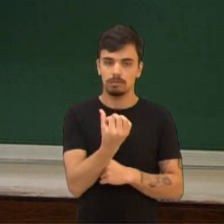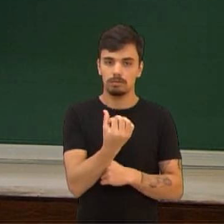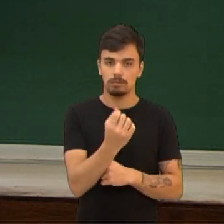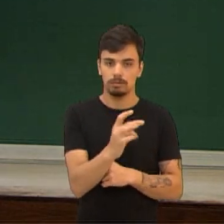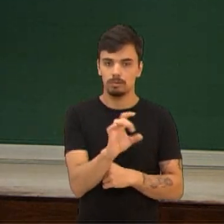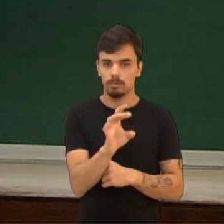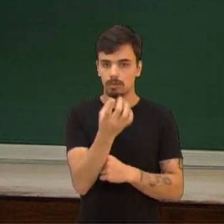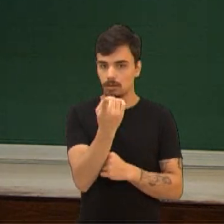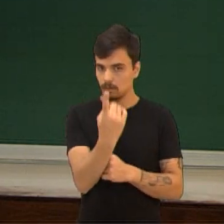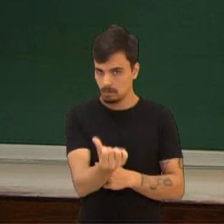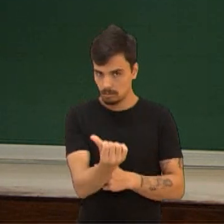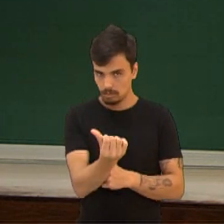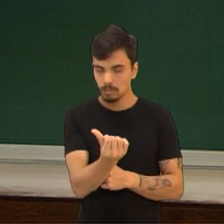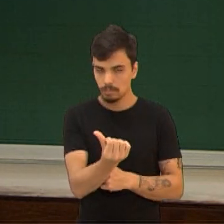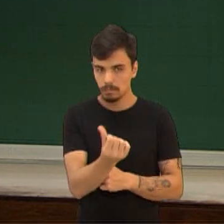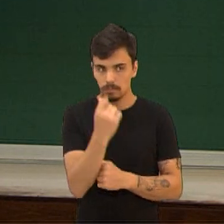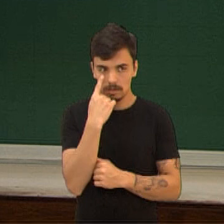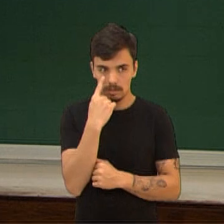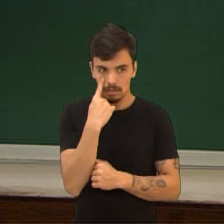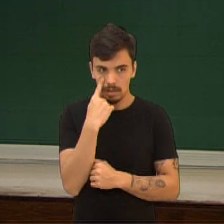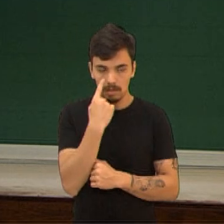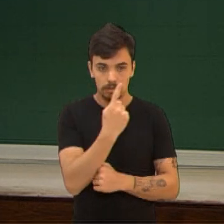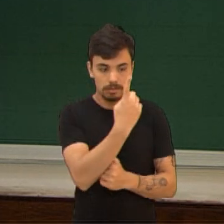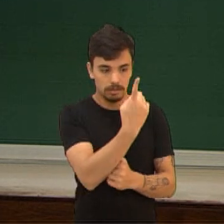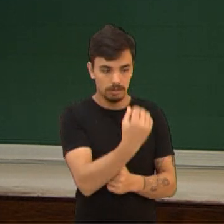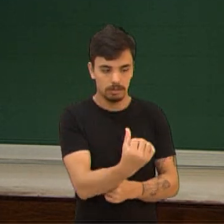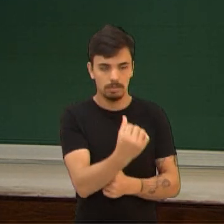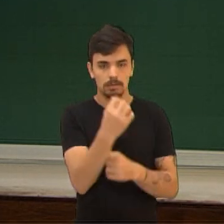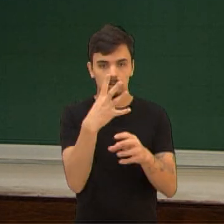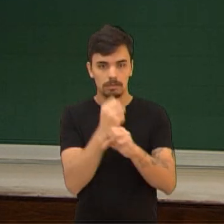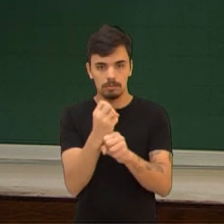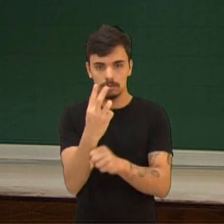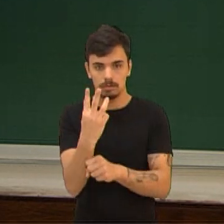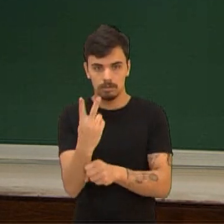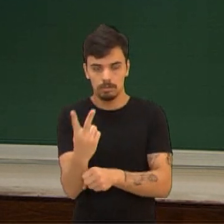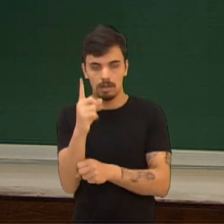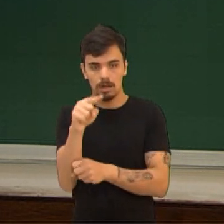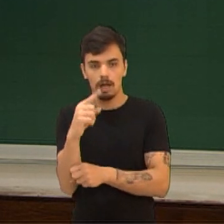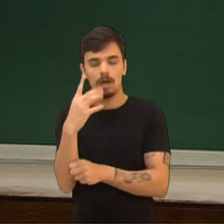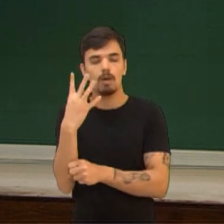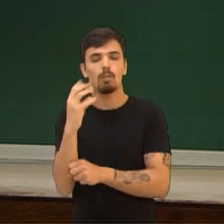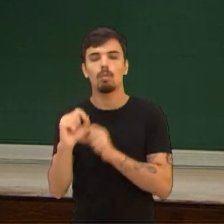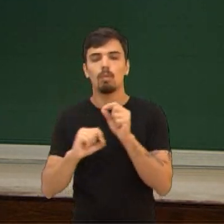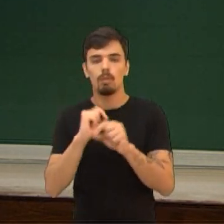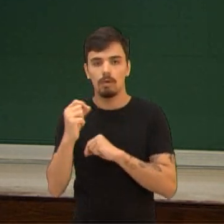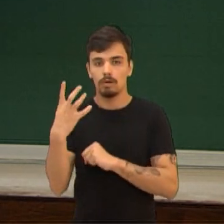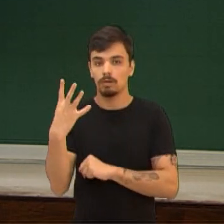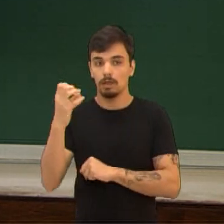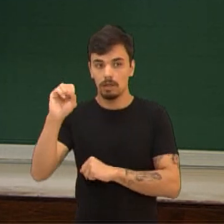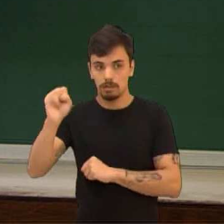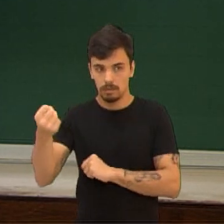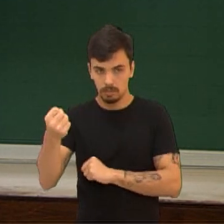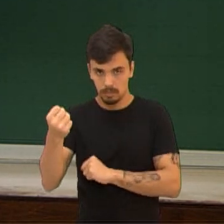32. Então, se eu pegar 16 aqui, mais 32, vai dar 48. Então, para 3 é 48. É uma forma de fazer,